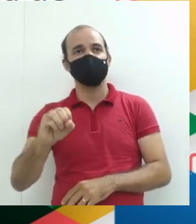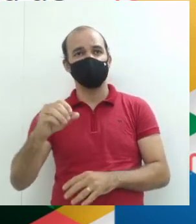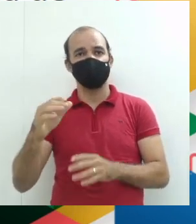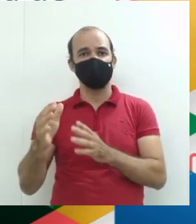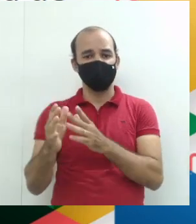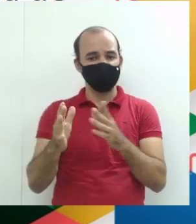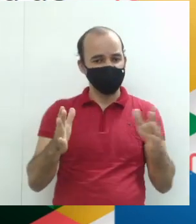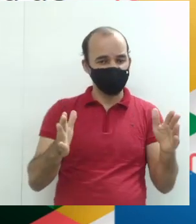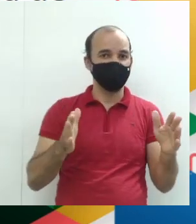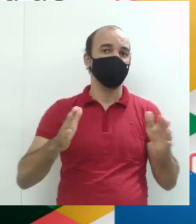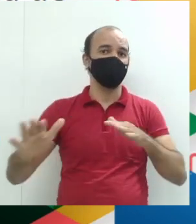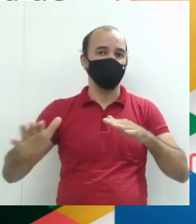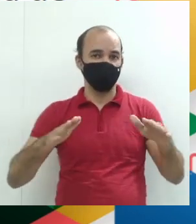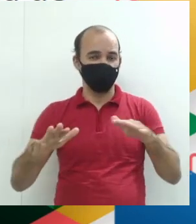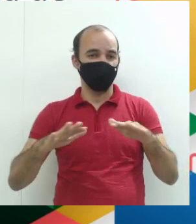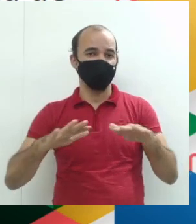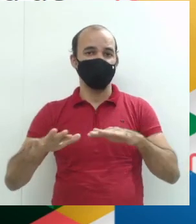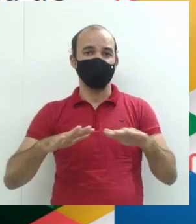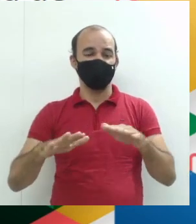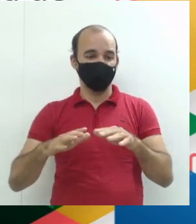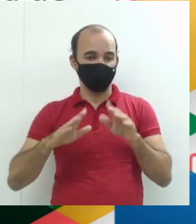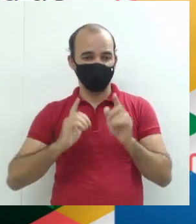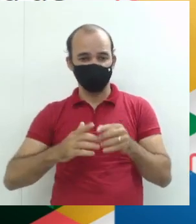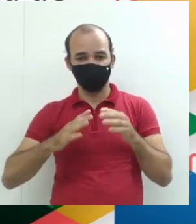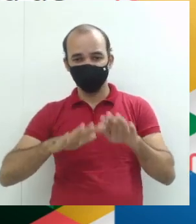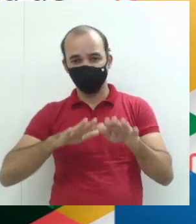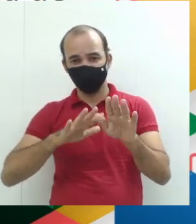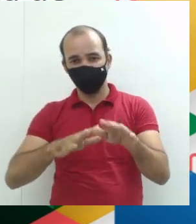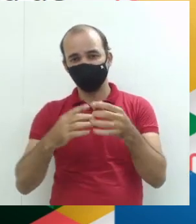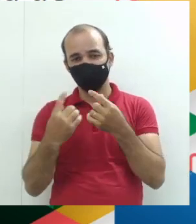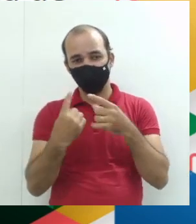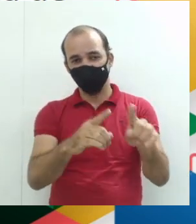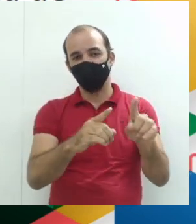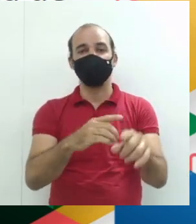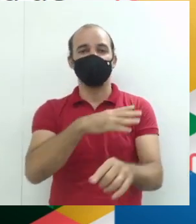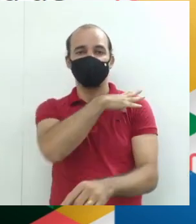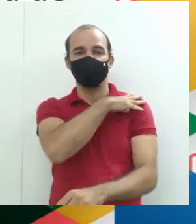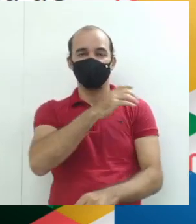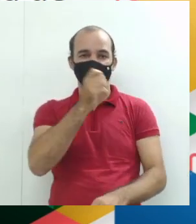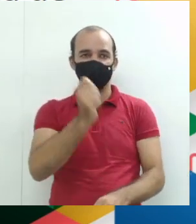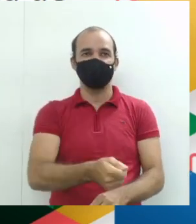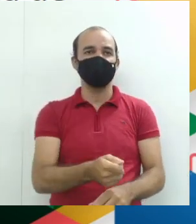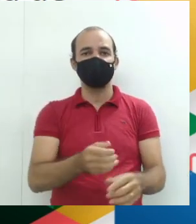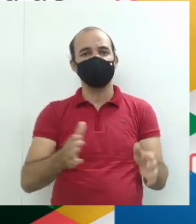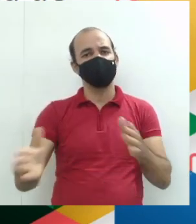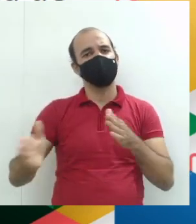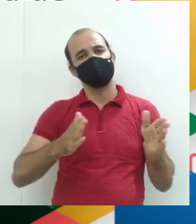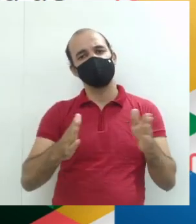das músicas de protesto e ele vai surgir também de meados para o final da década